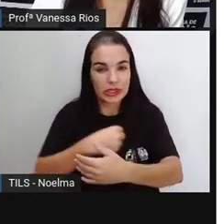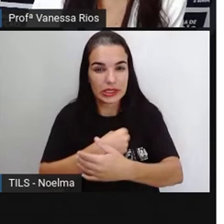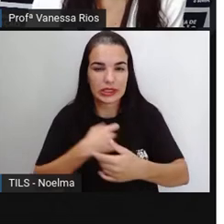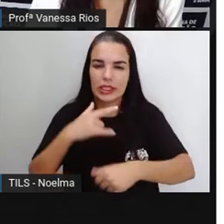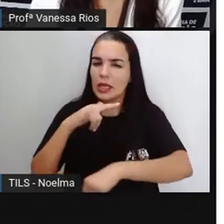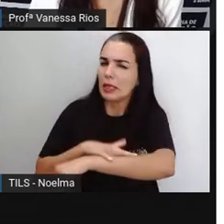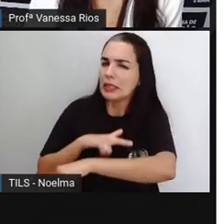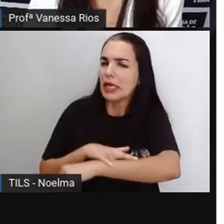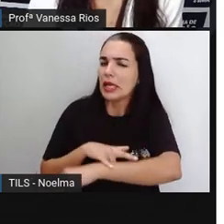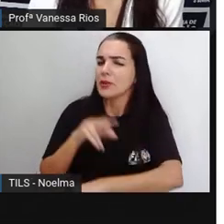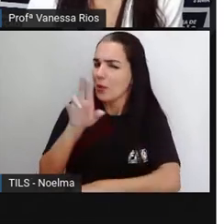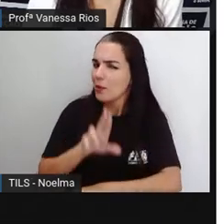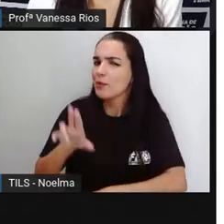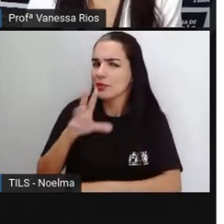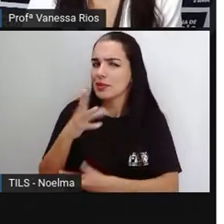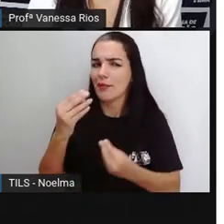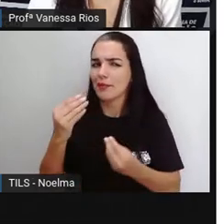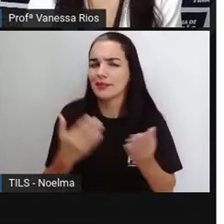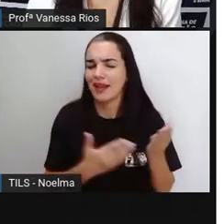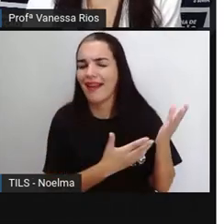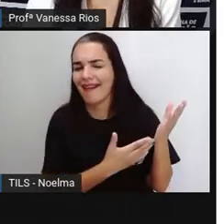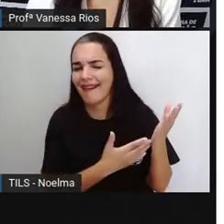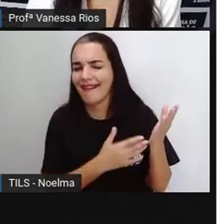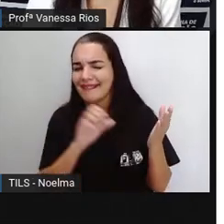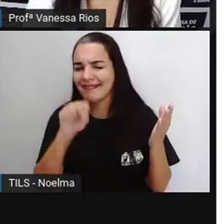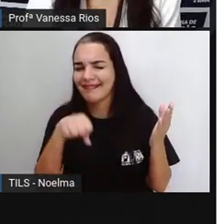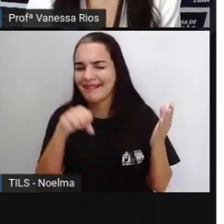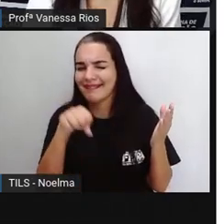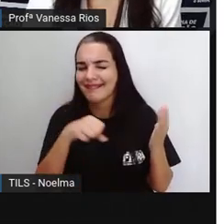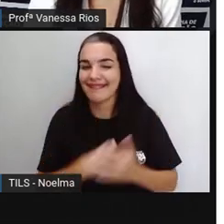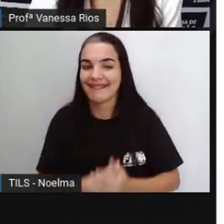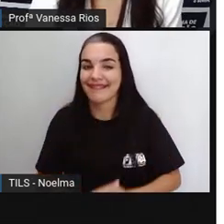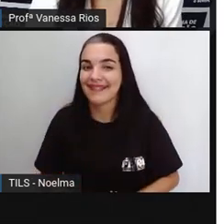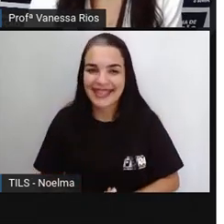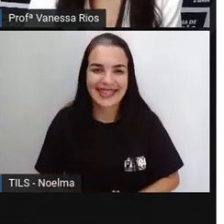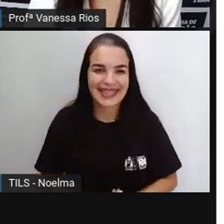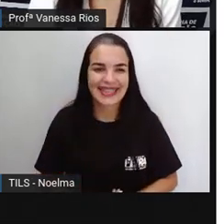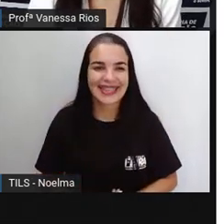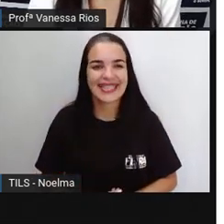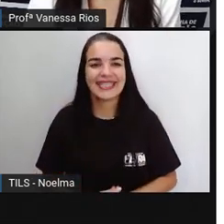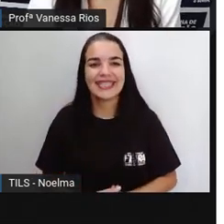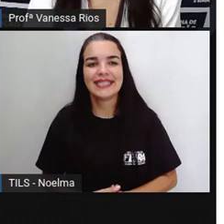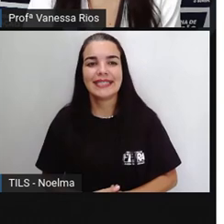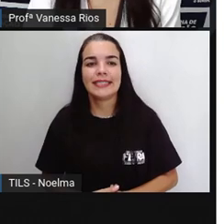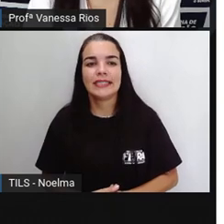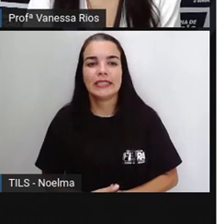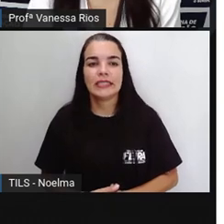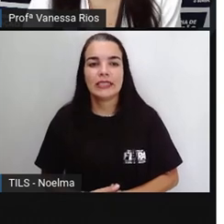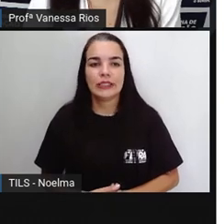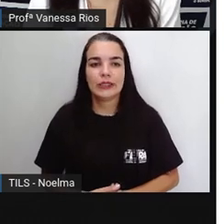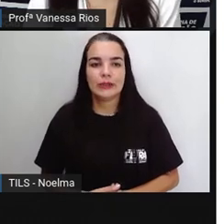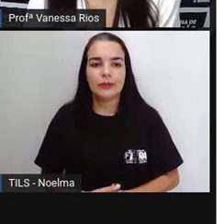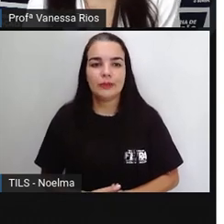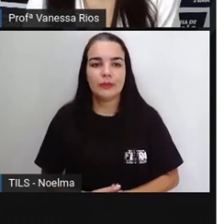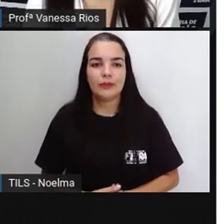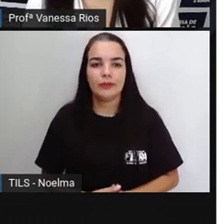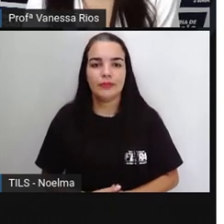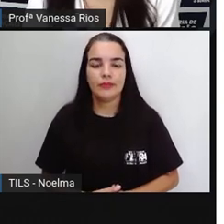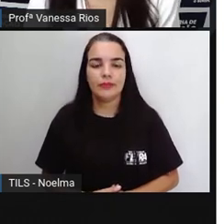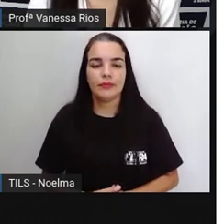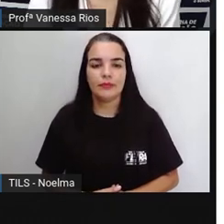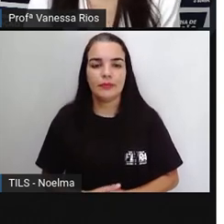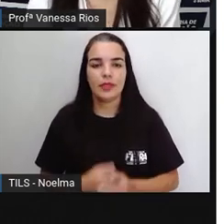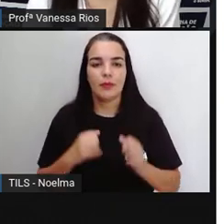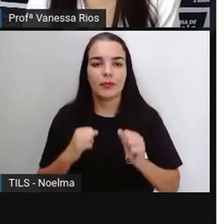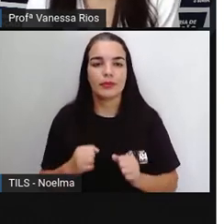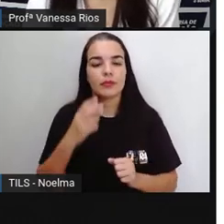no banheiro. E que entre os desenhos apresentados aí nesse revestimento em particular, a gente pode identificar no